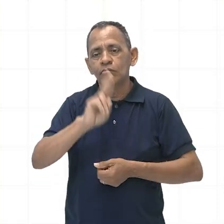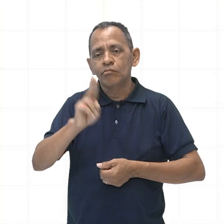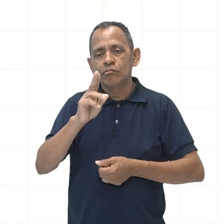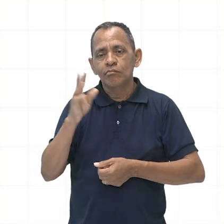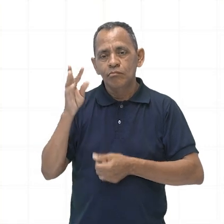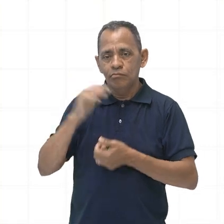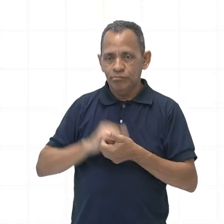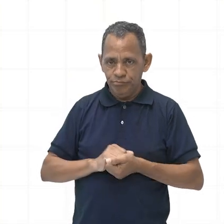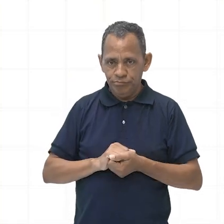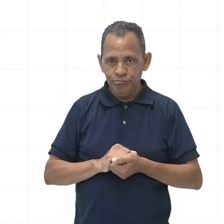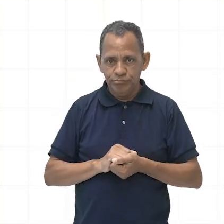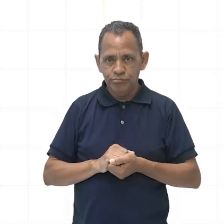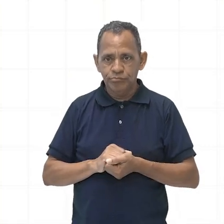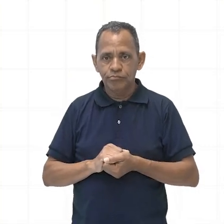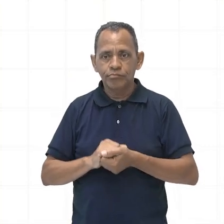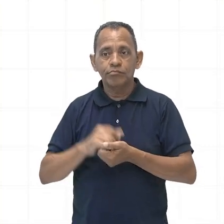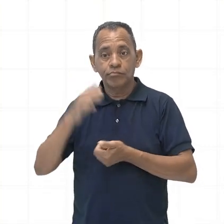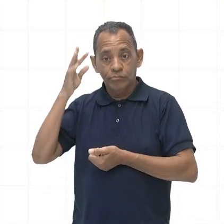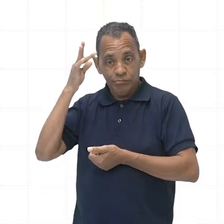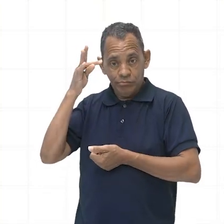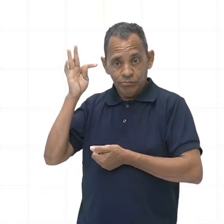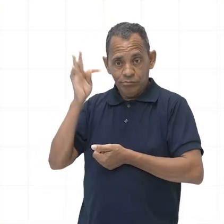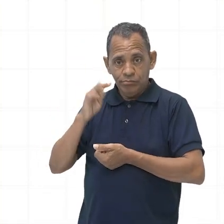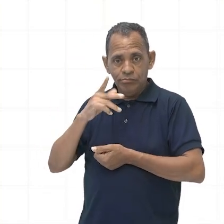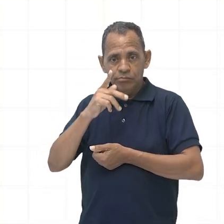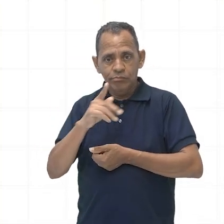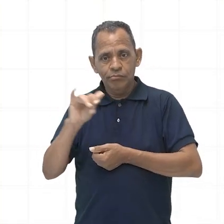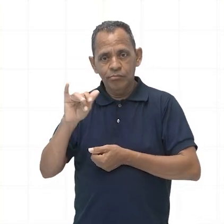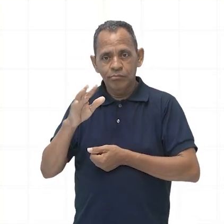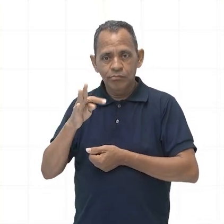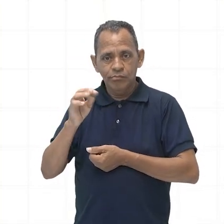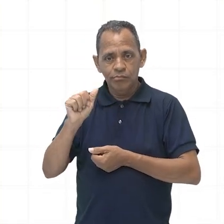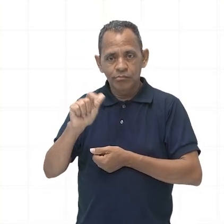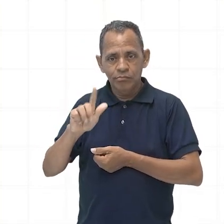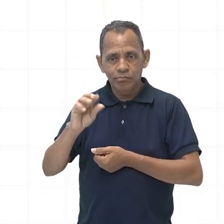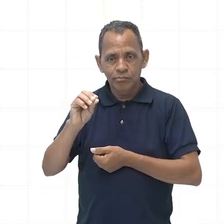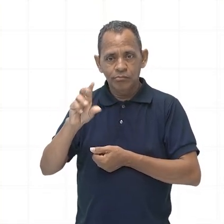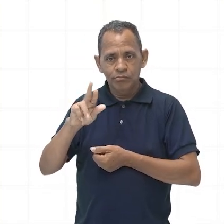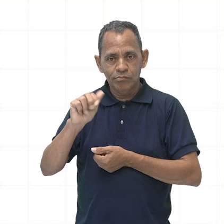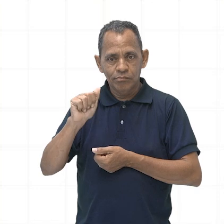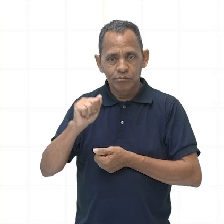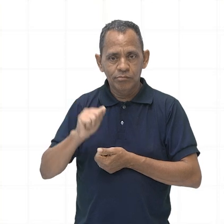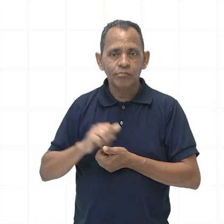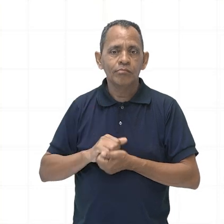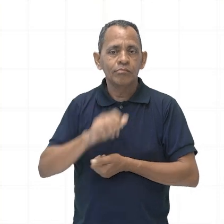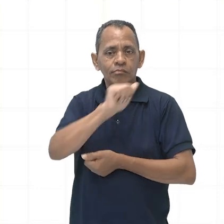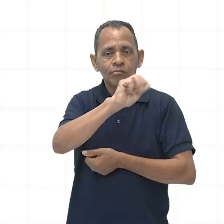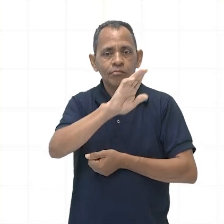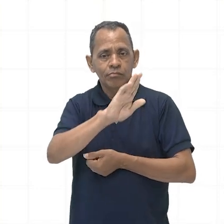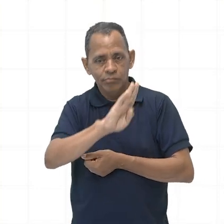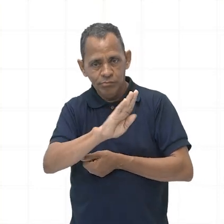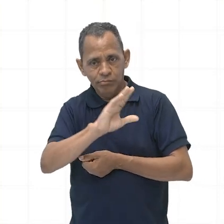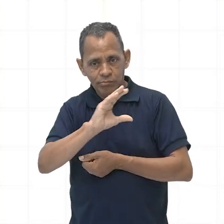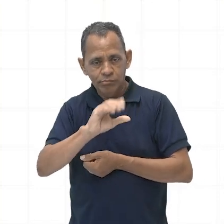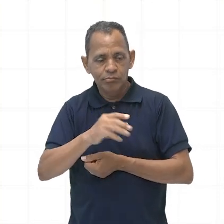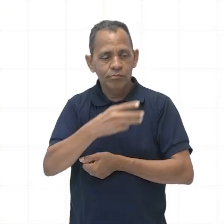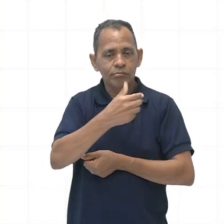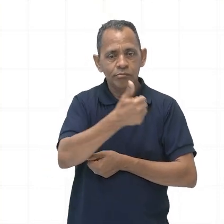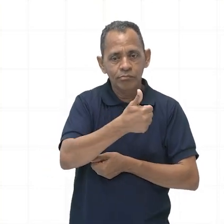triângulo do Teorema de Pitágoras. Diz assim, os lados de um triângulo ABC medem 13, 12 e